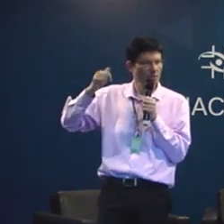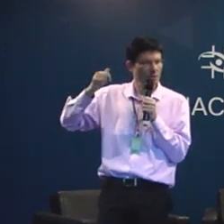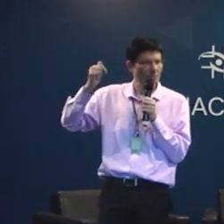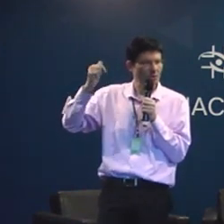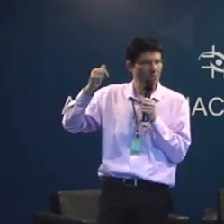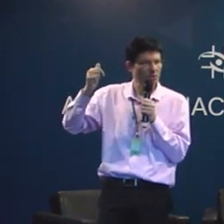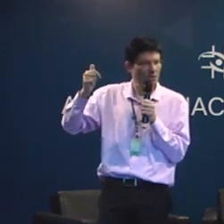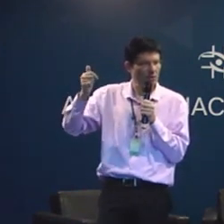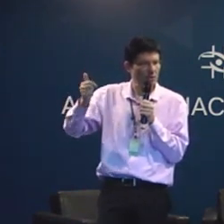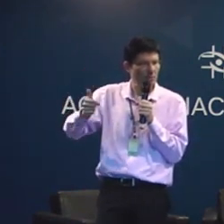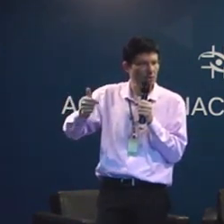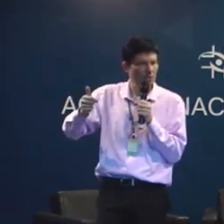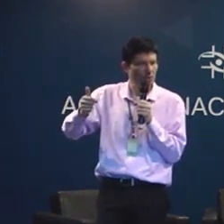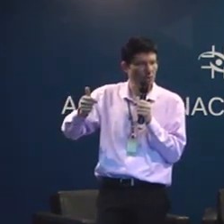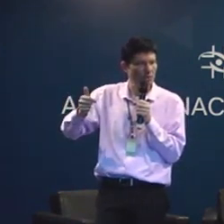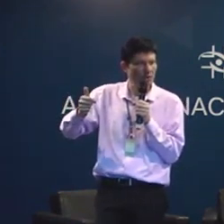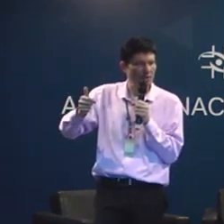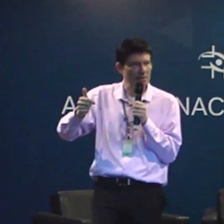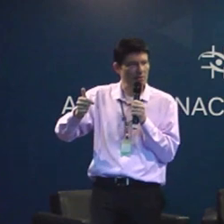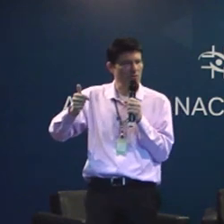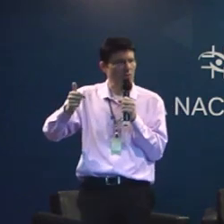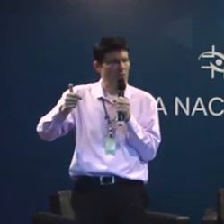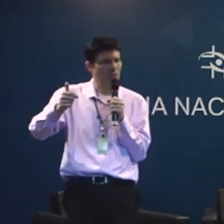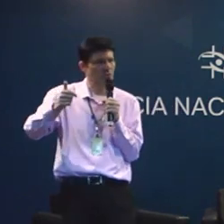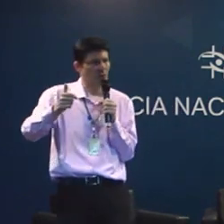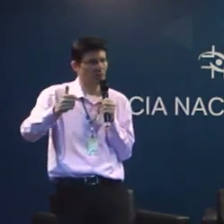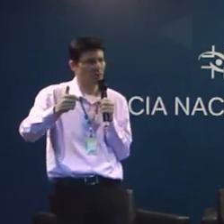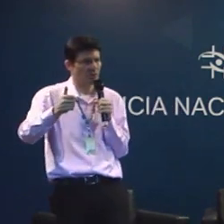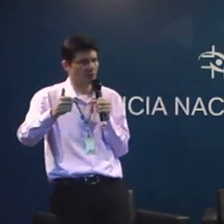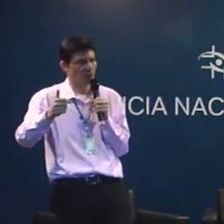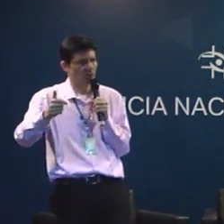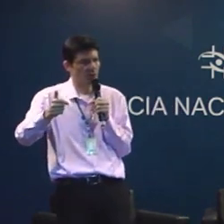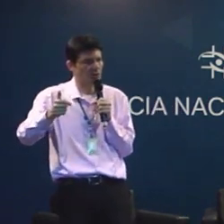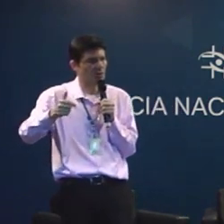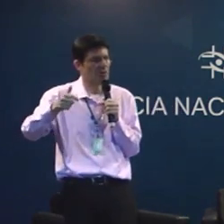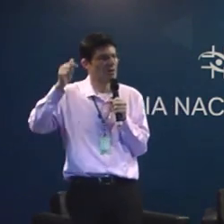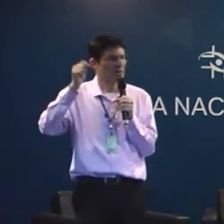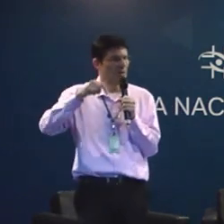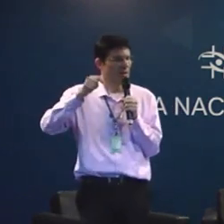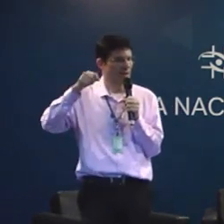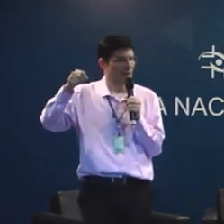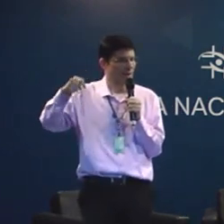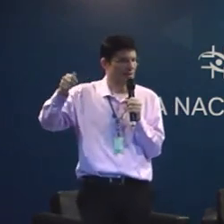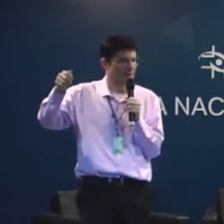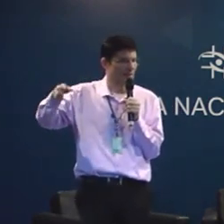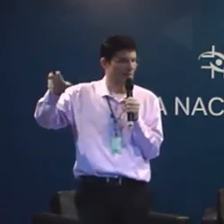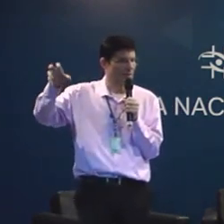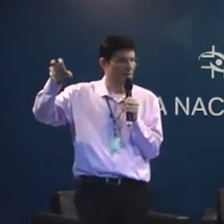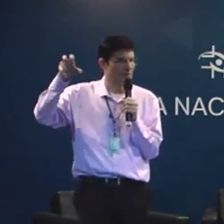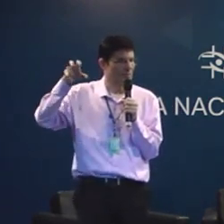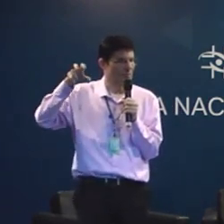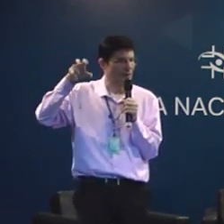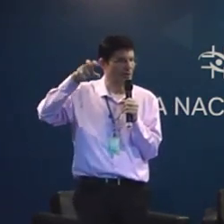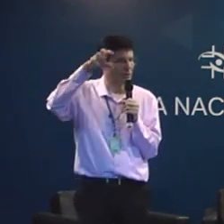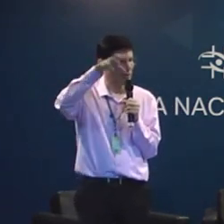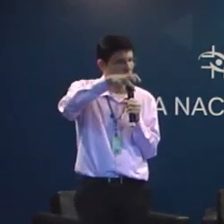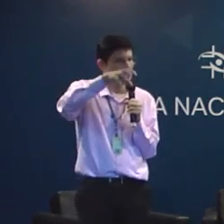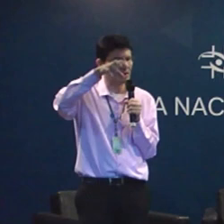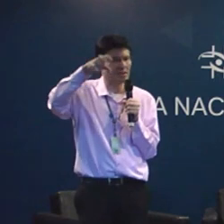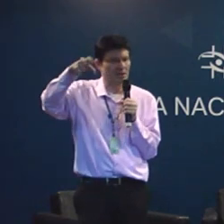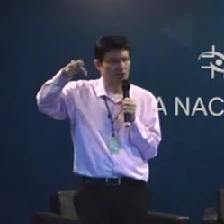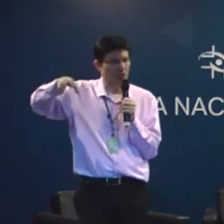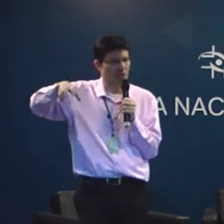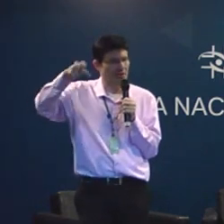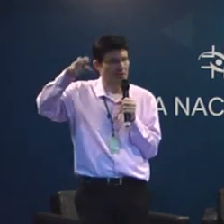já pedi ao pessoal, à coordenação do Hospital Alemão Oswaldo Cruz, que encaminhasse, então, para que eu fizesse